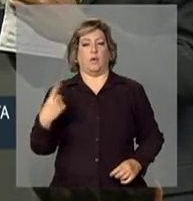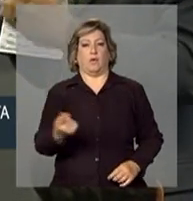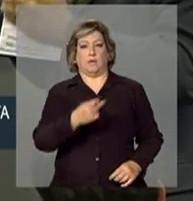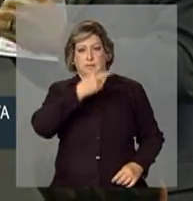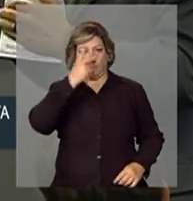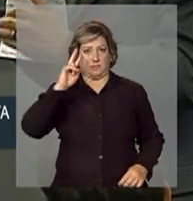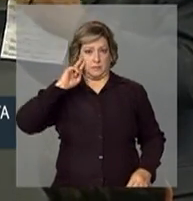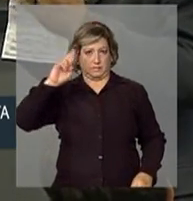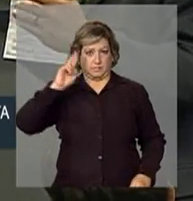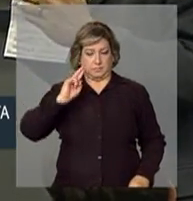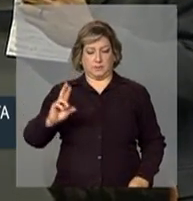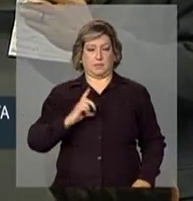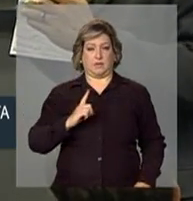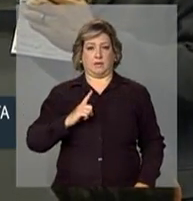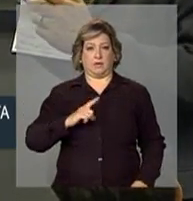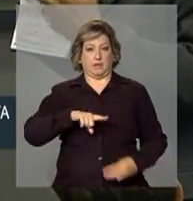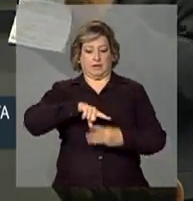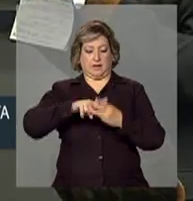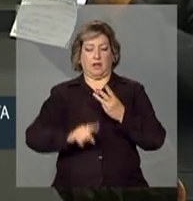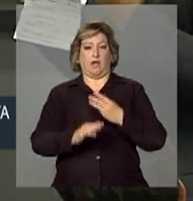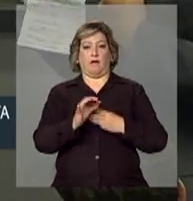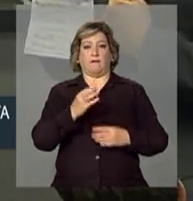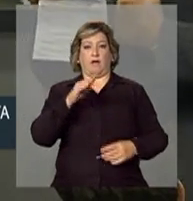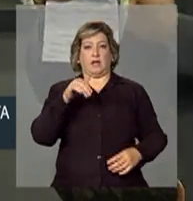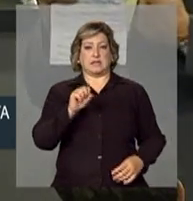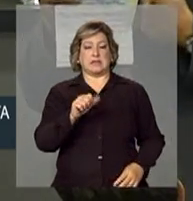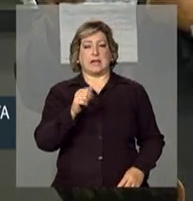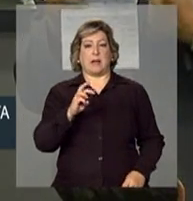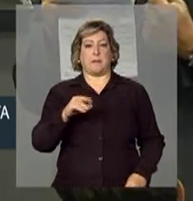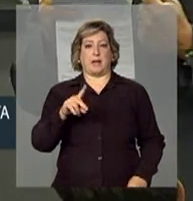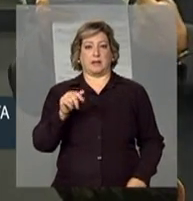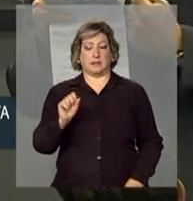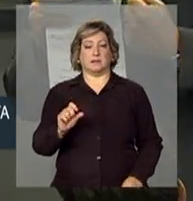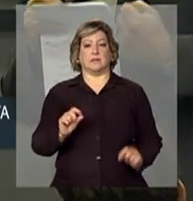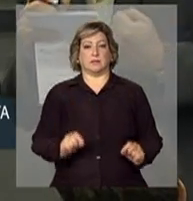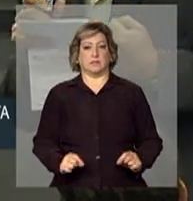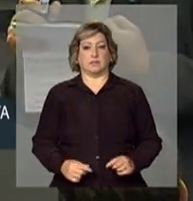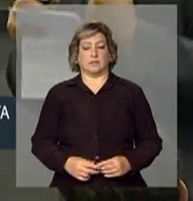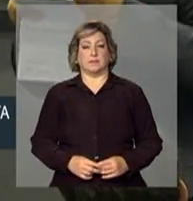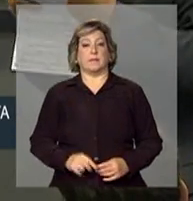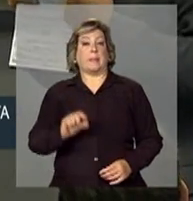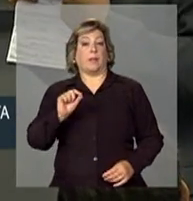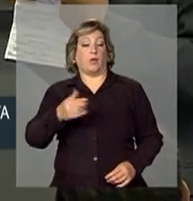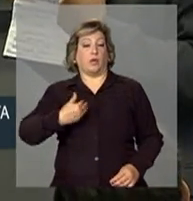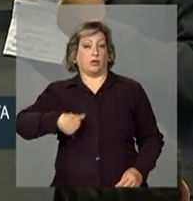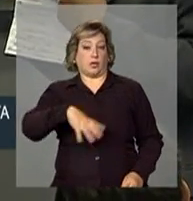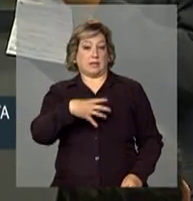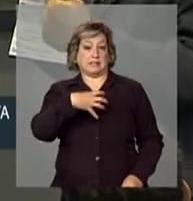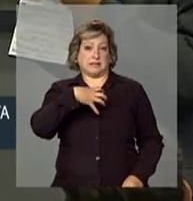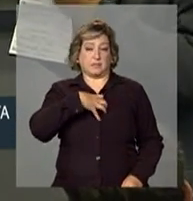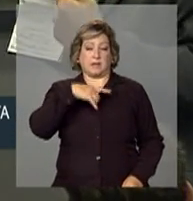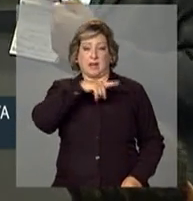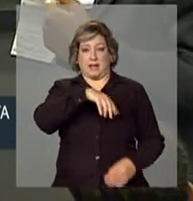Ele já tem ciência dessa mentira oficial? Porque o que nós sentimos lá no